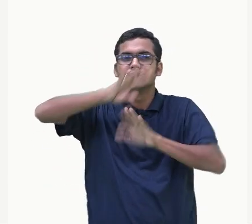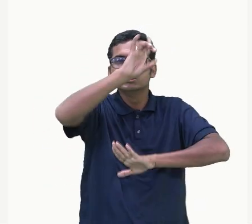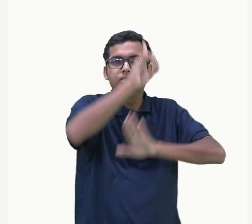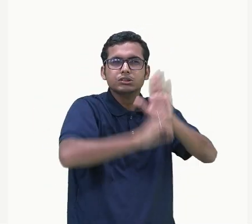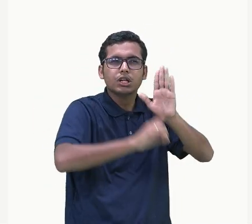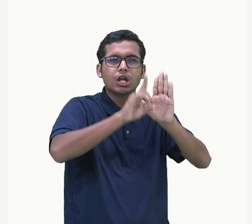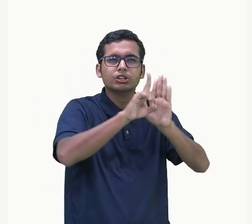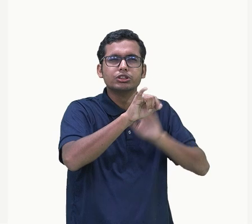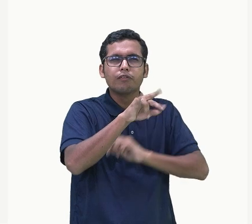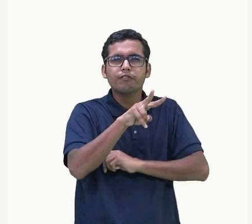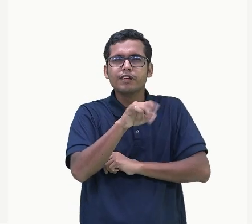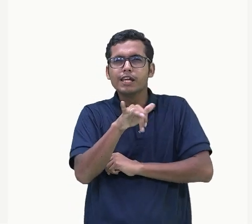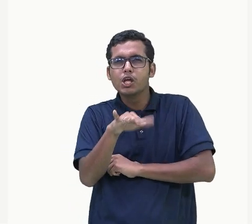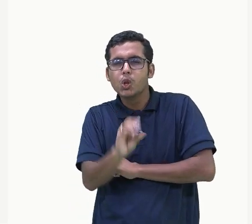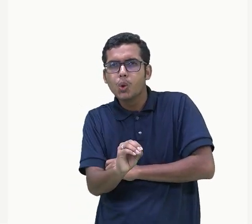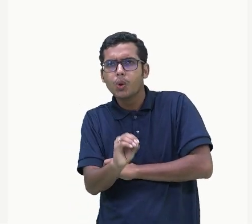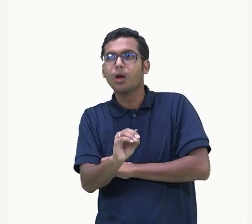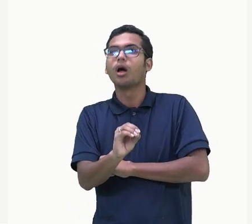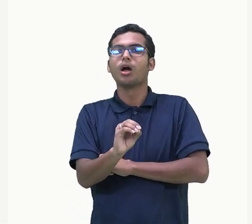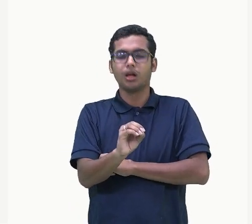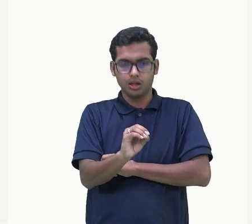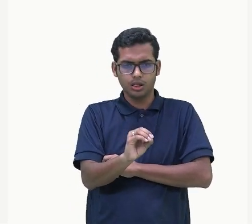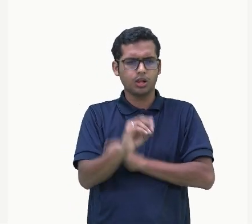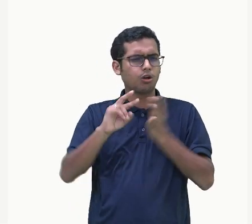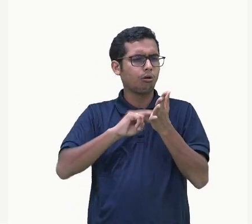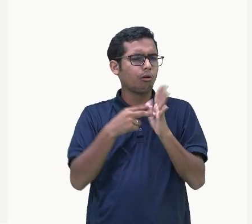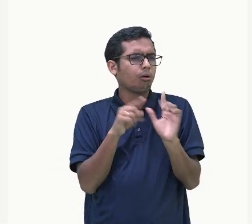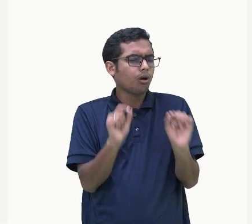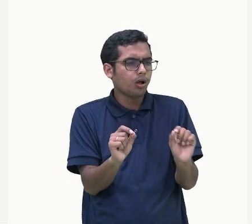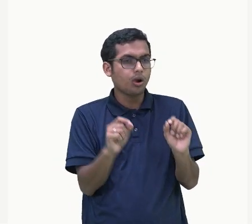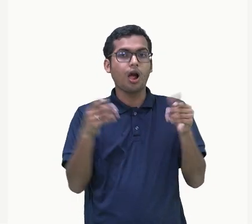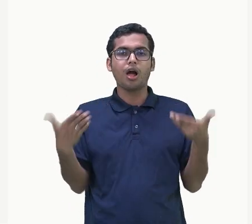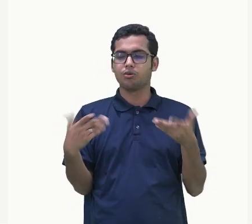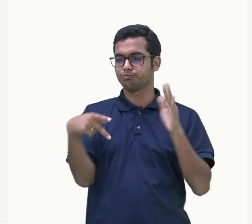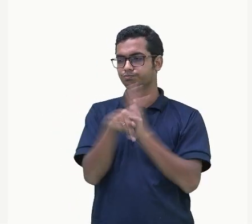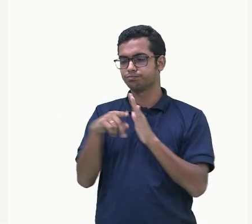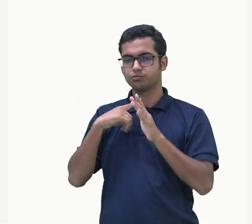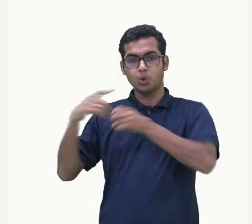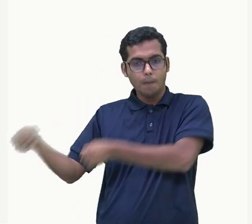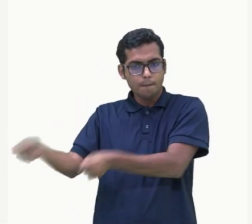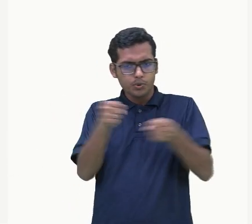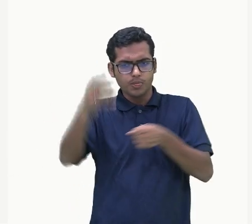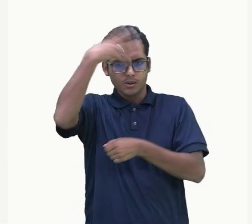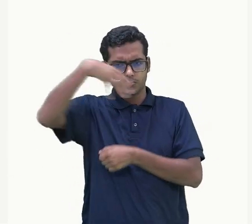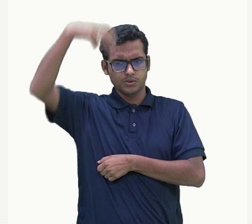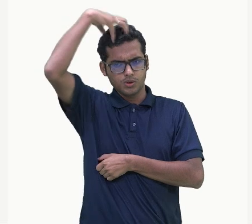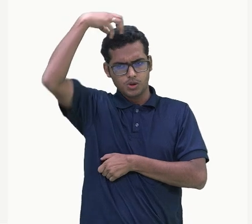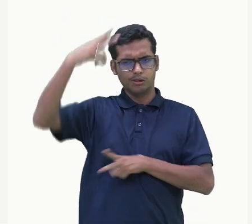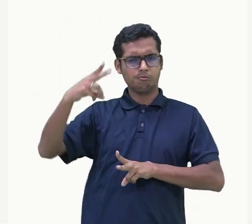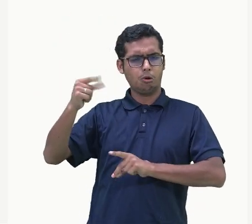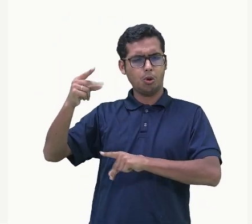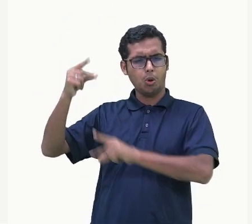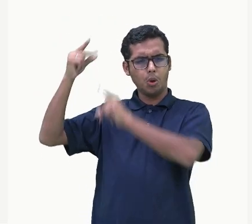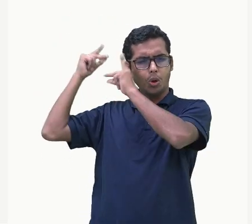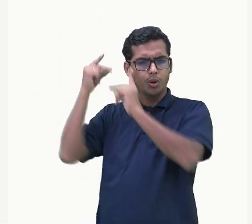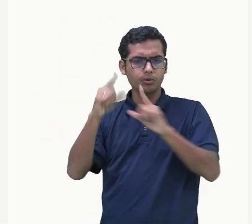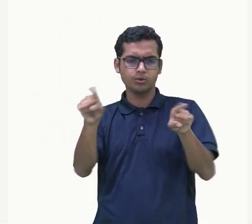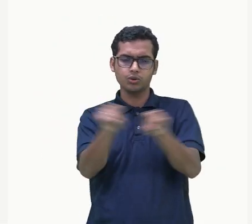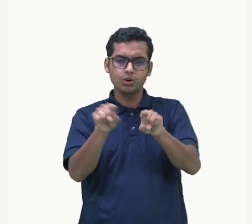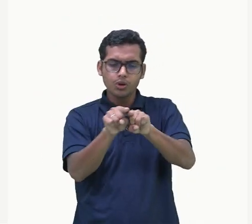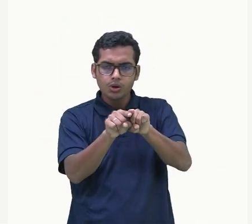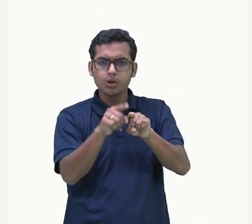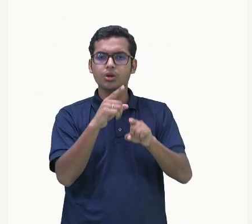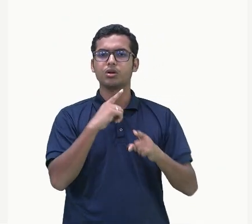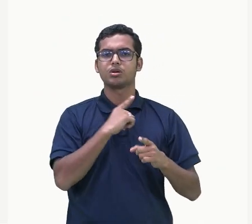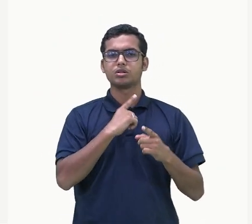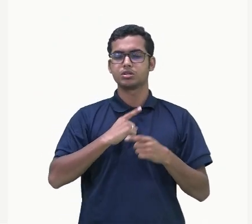era justamente o que justificava o poder do rei naquele momento e, segundo essa teoria, o